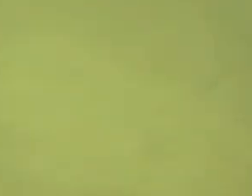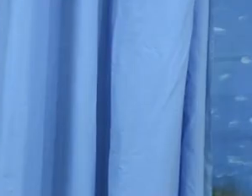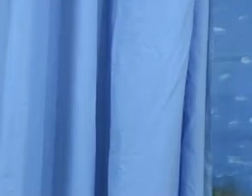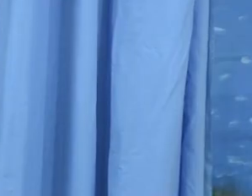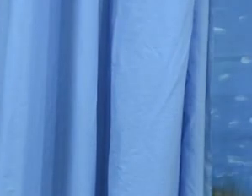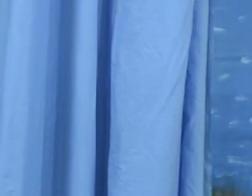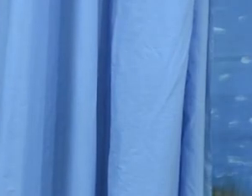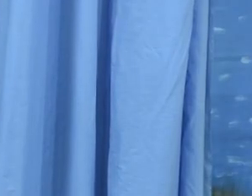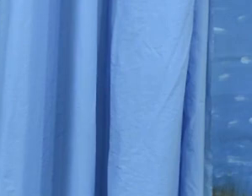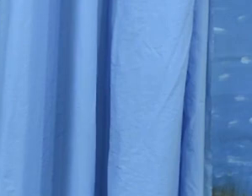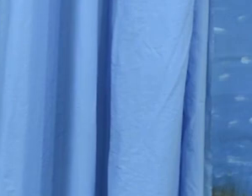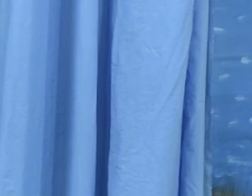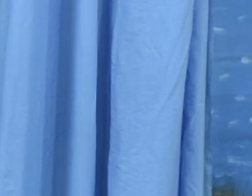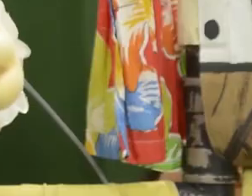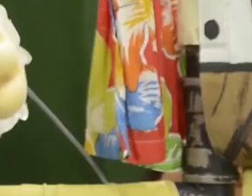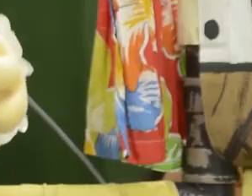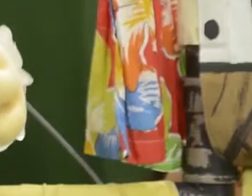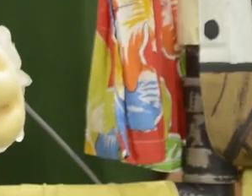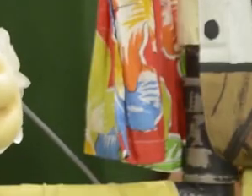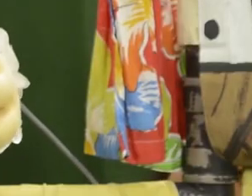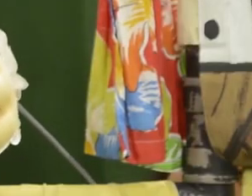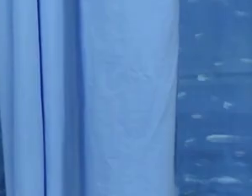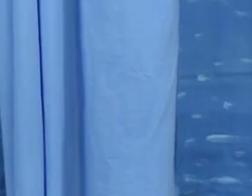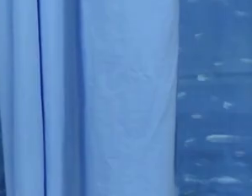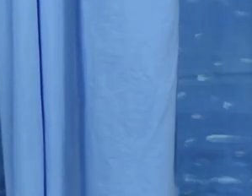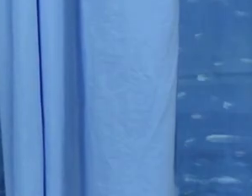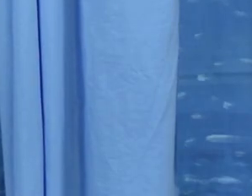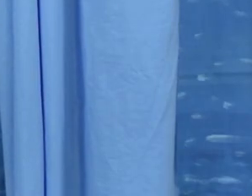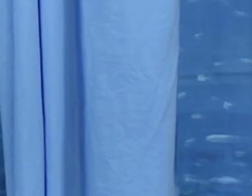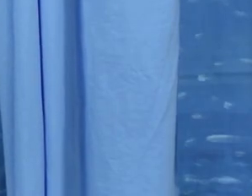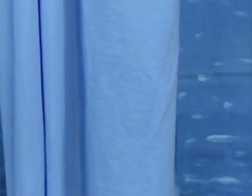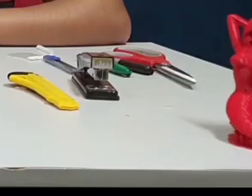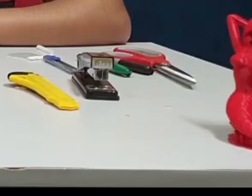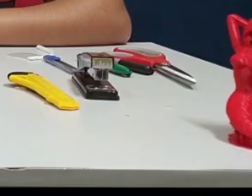Programa WASH vai começar. Ciência e Cultura, vamos brincar?